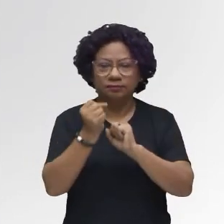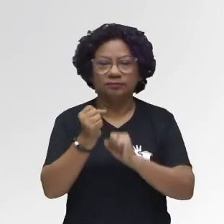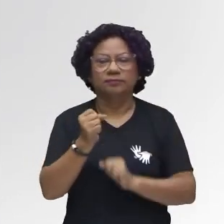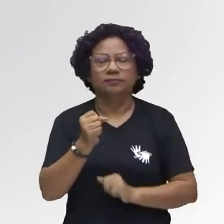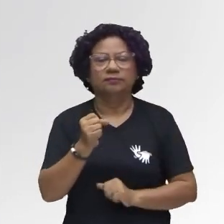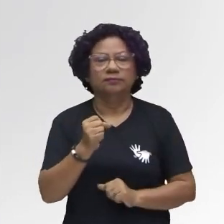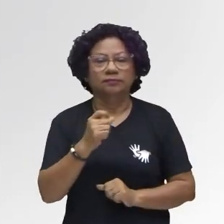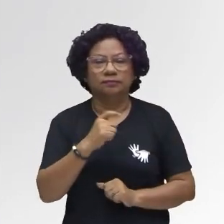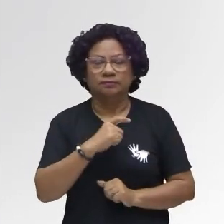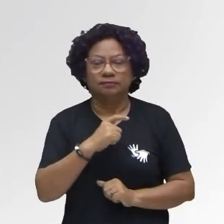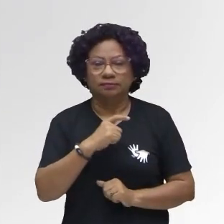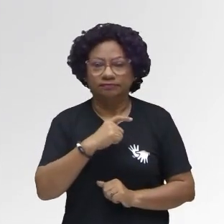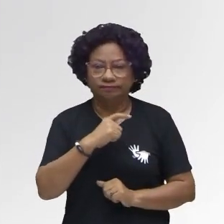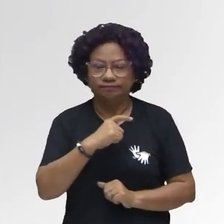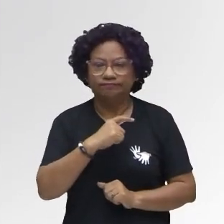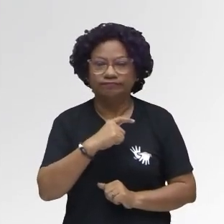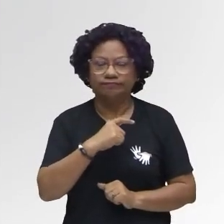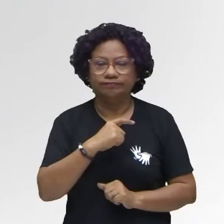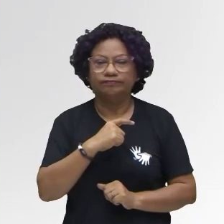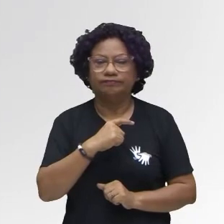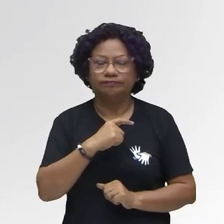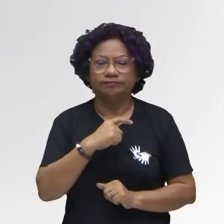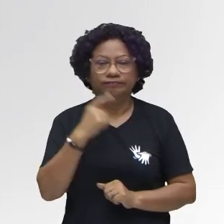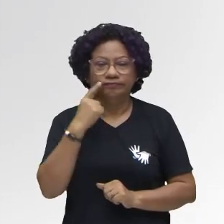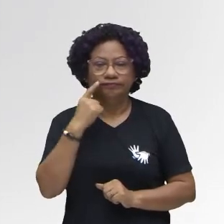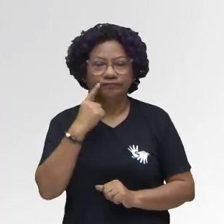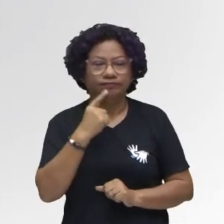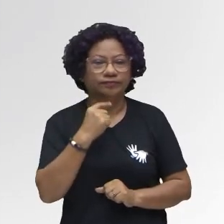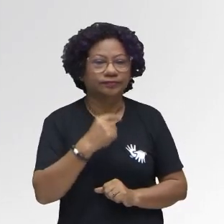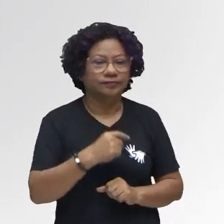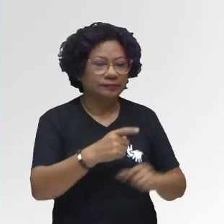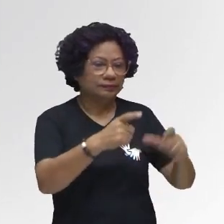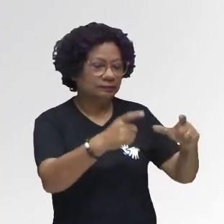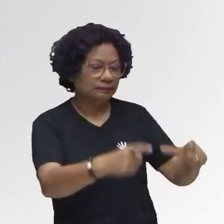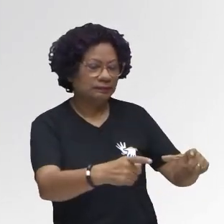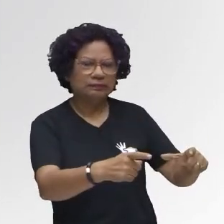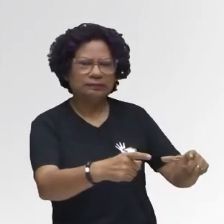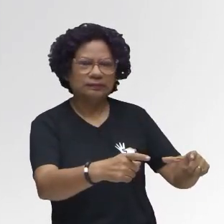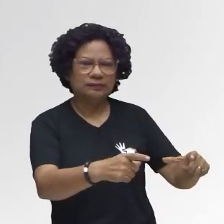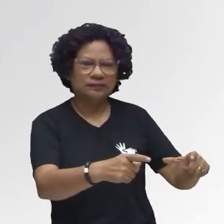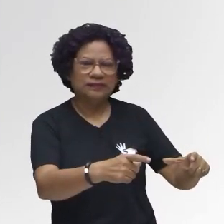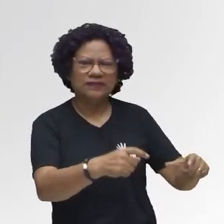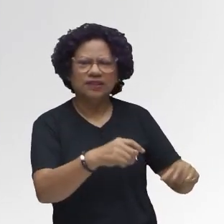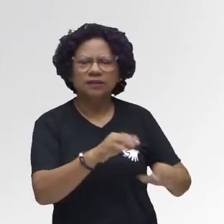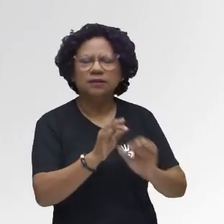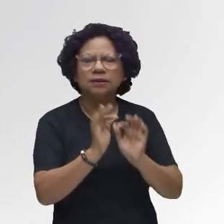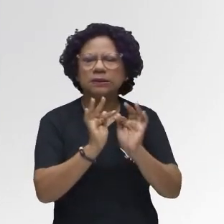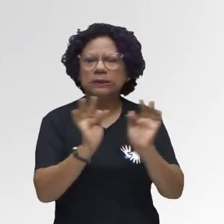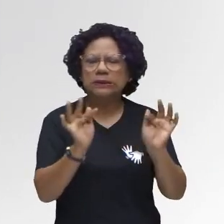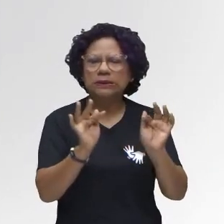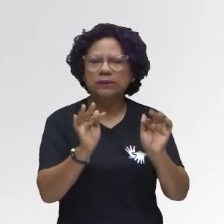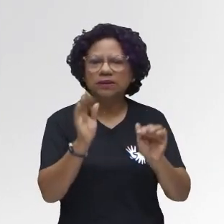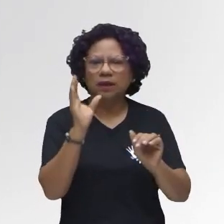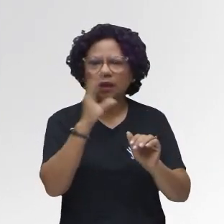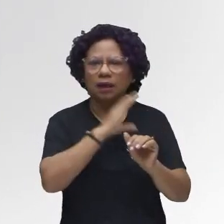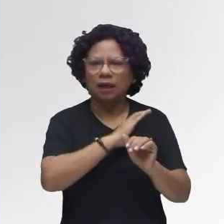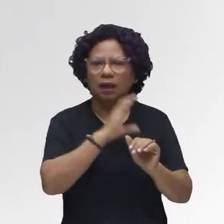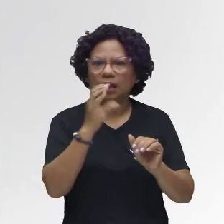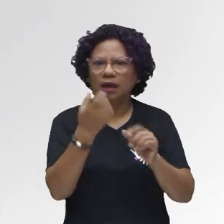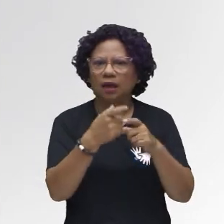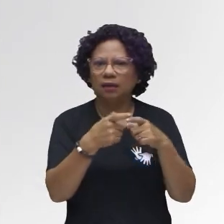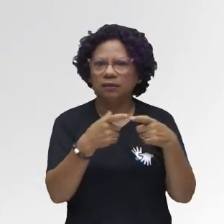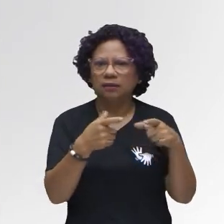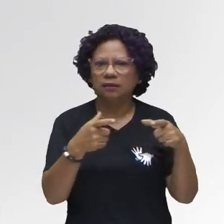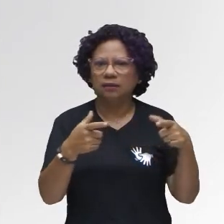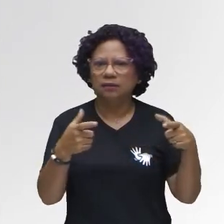as alterações na paisagem urbana brasileira. Então, os centros urbanos vão surgir cada vez maiores,